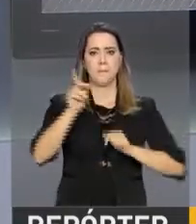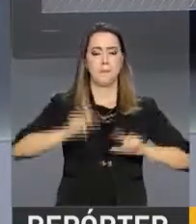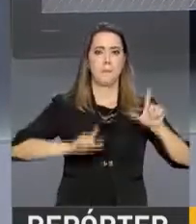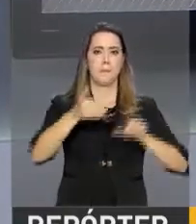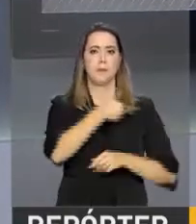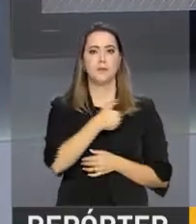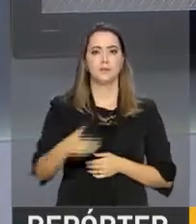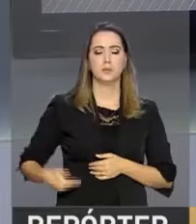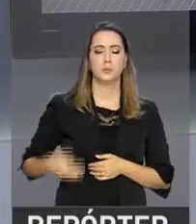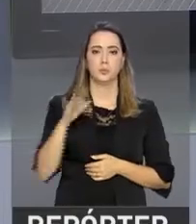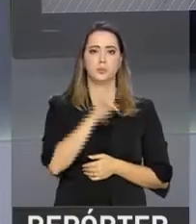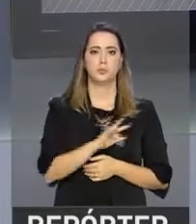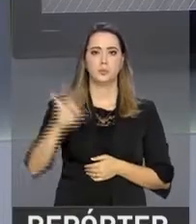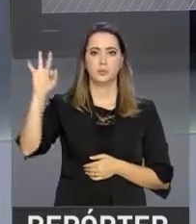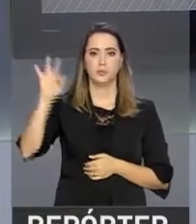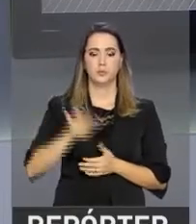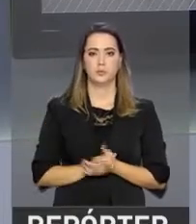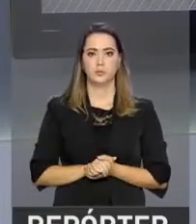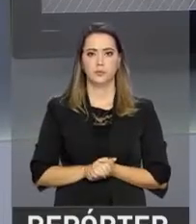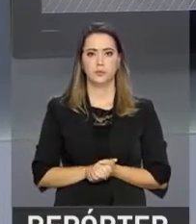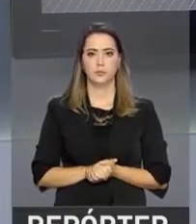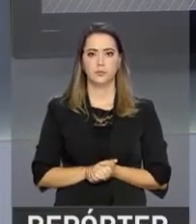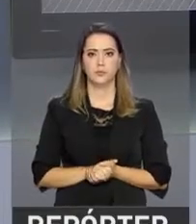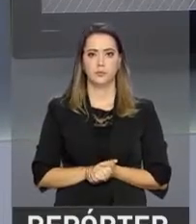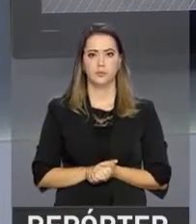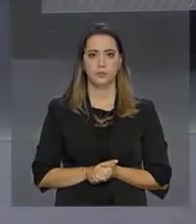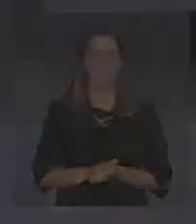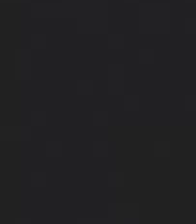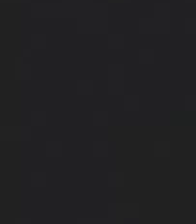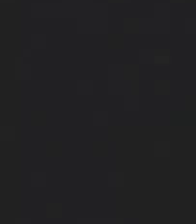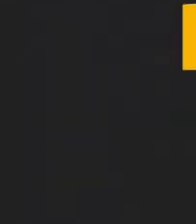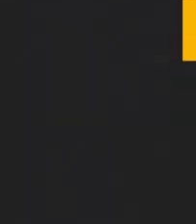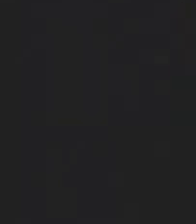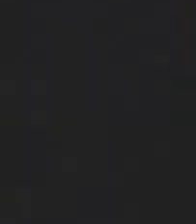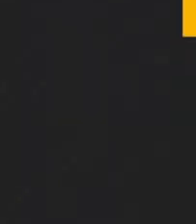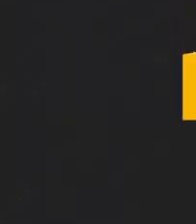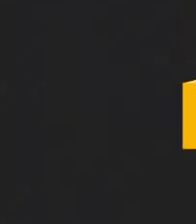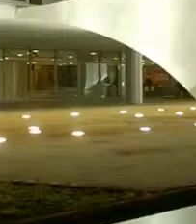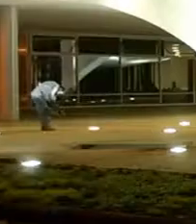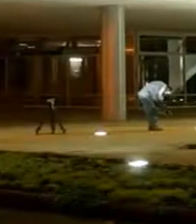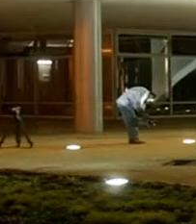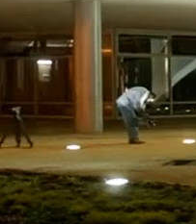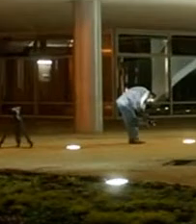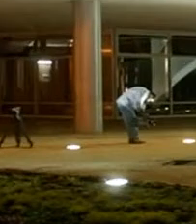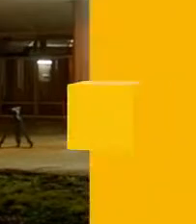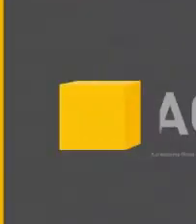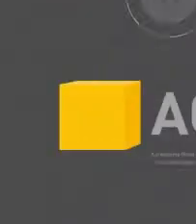Continue com a gente na NBR, a TV do Governo Federal.